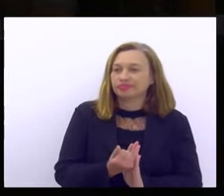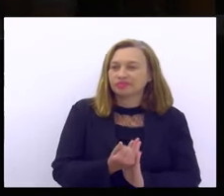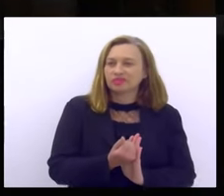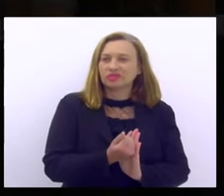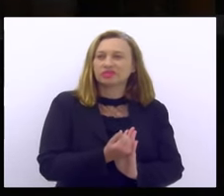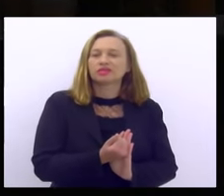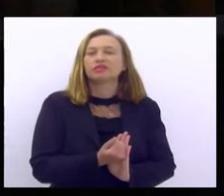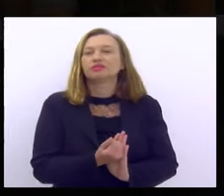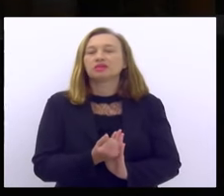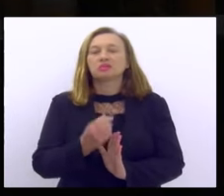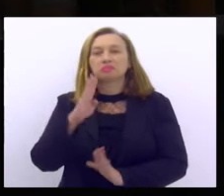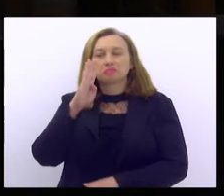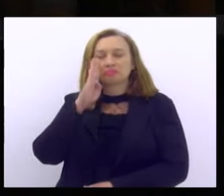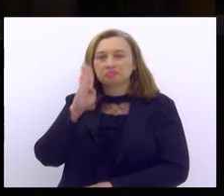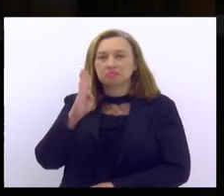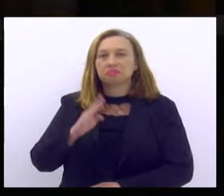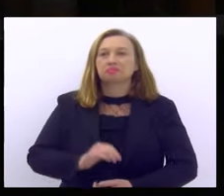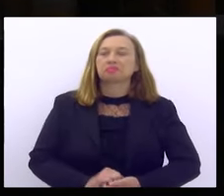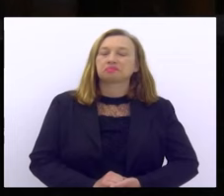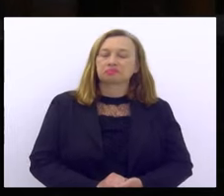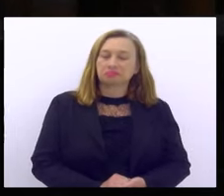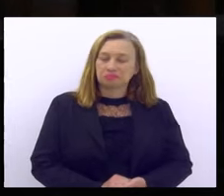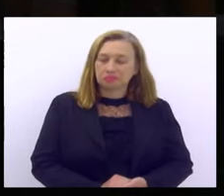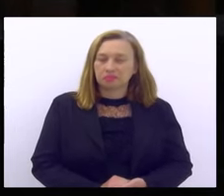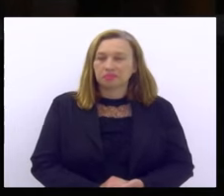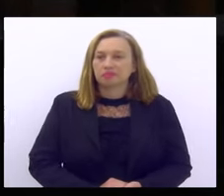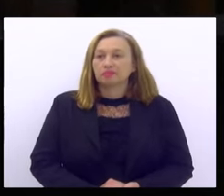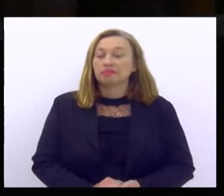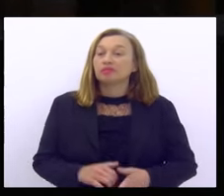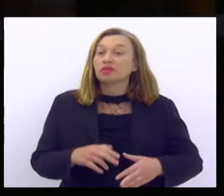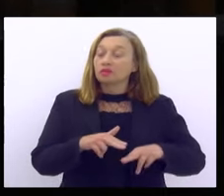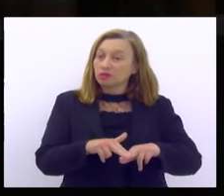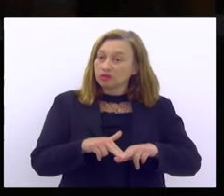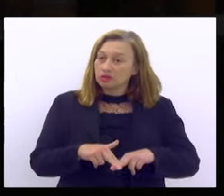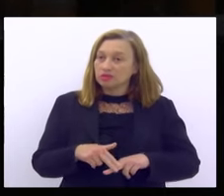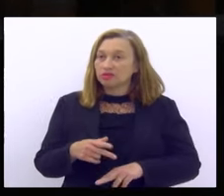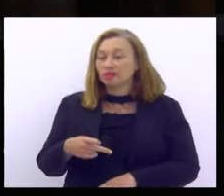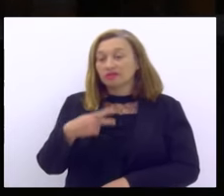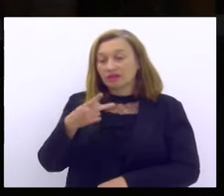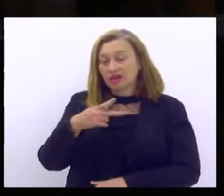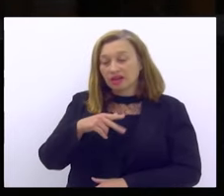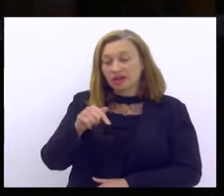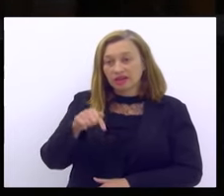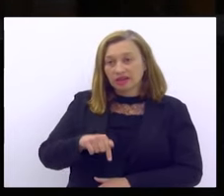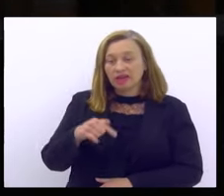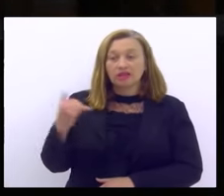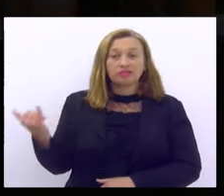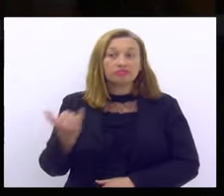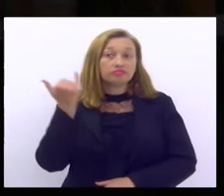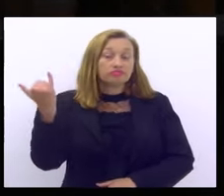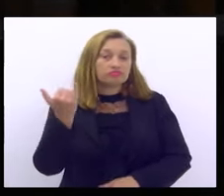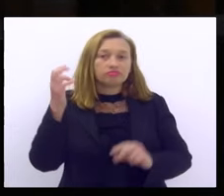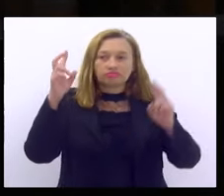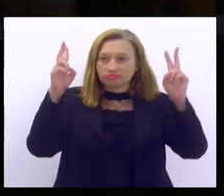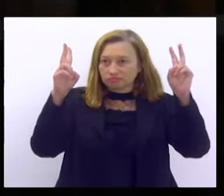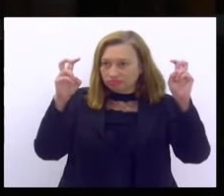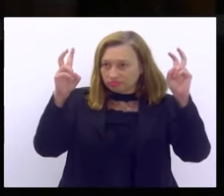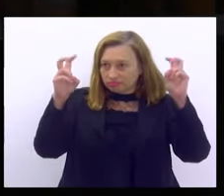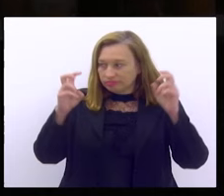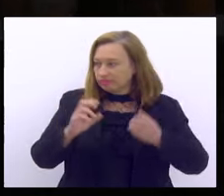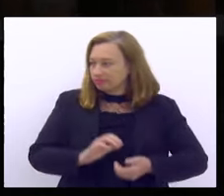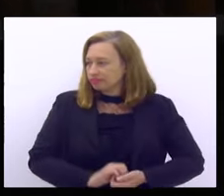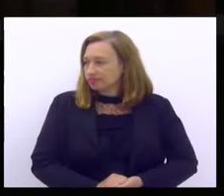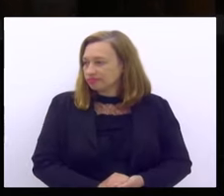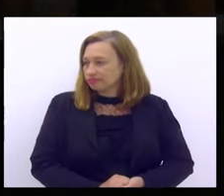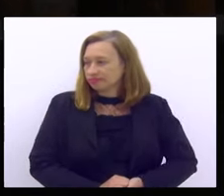instrumento específico para isso, senhor presidente. Por isso que eu estou falando aqui da importância desse tema.